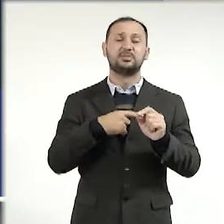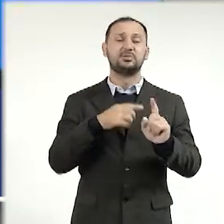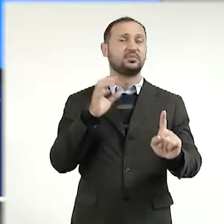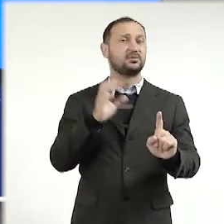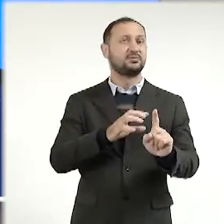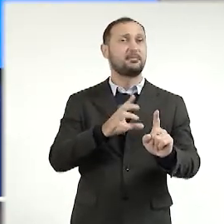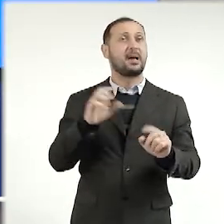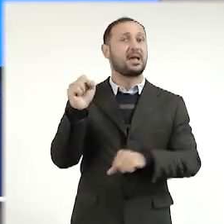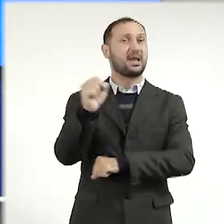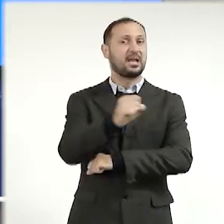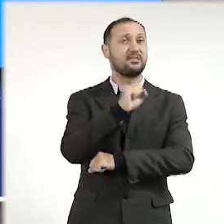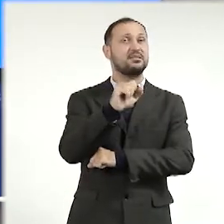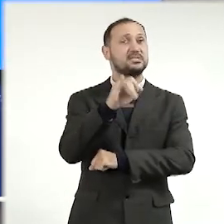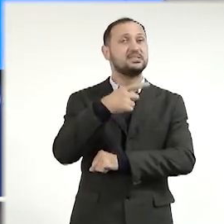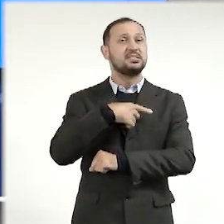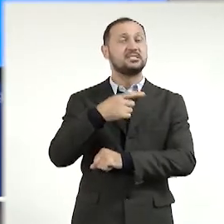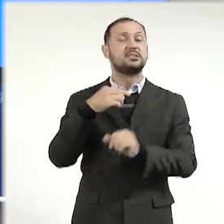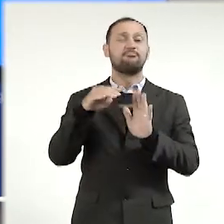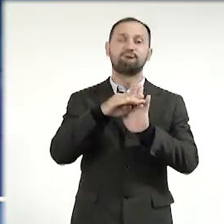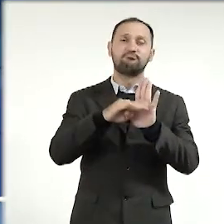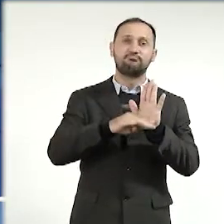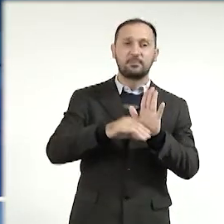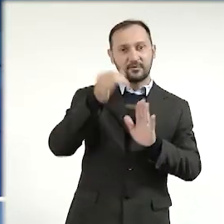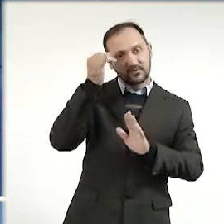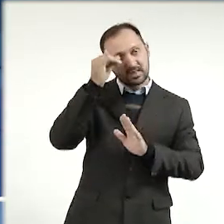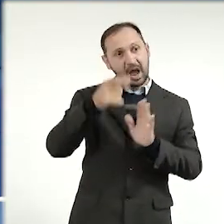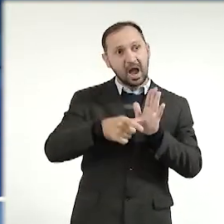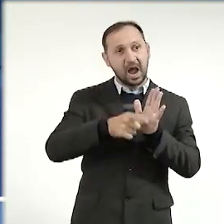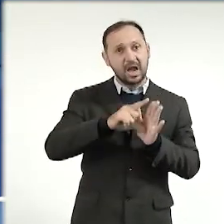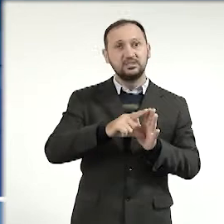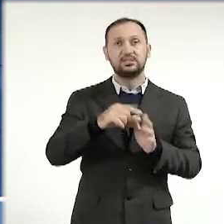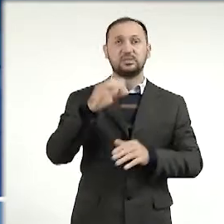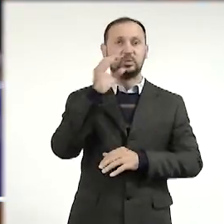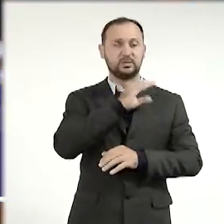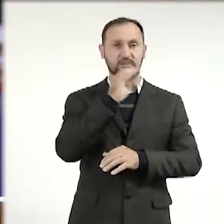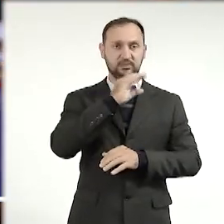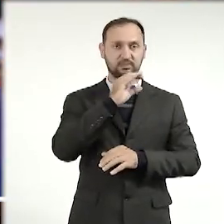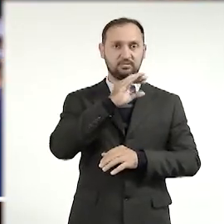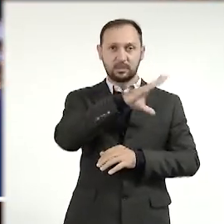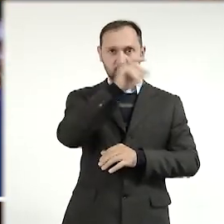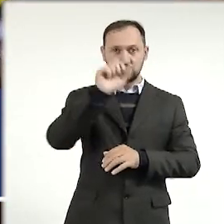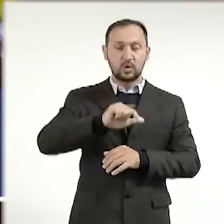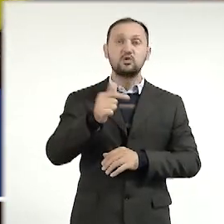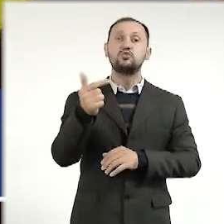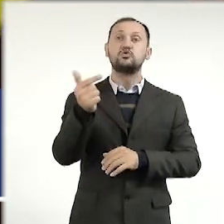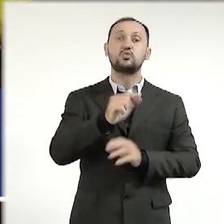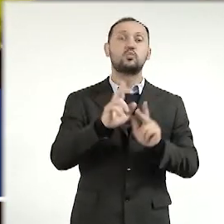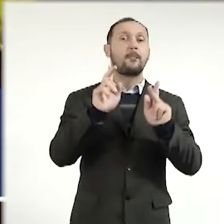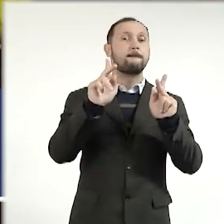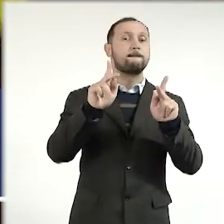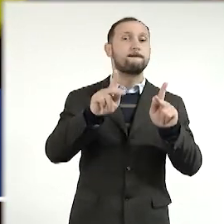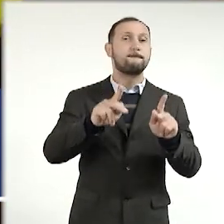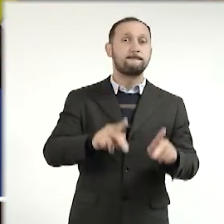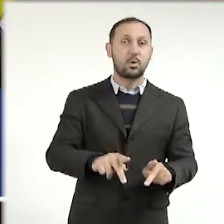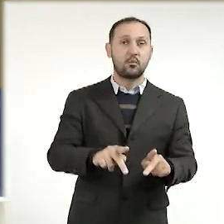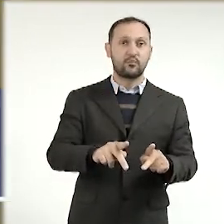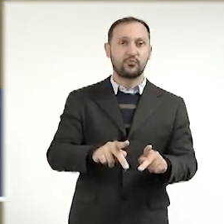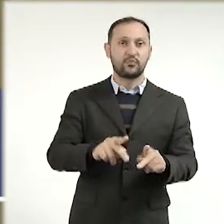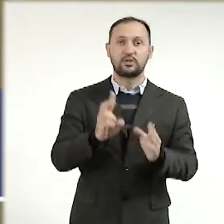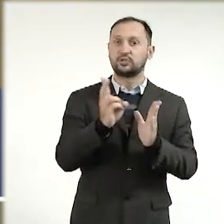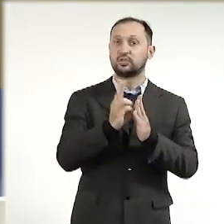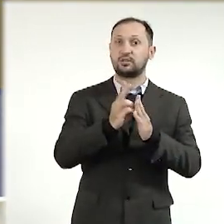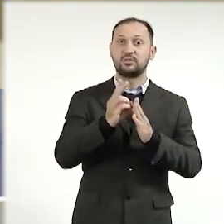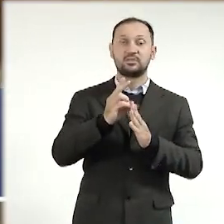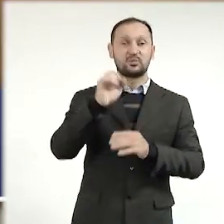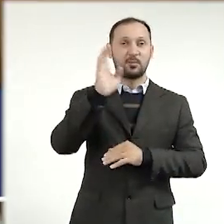consequências muito graves se medidas não forem tomadas com urgência. Mato Grosso do Sul possui a segunda maior população